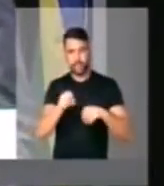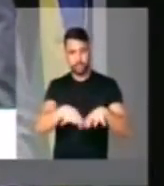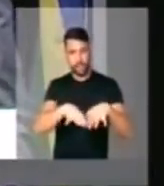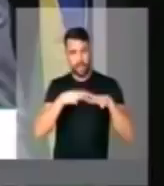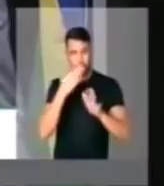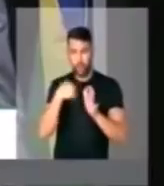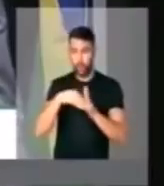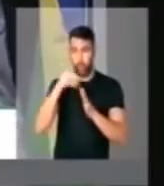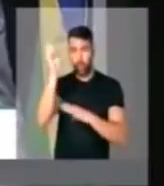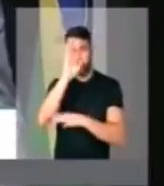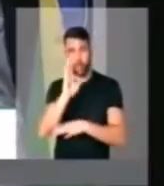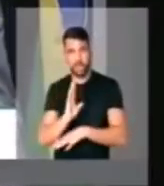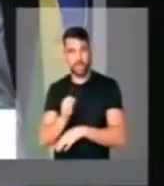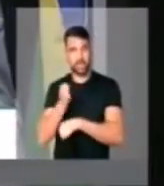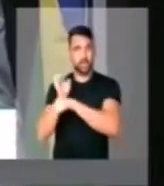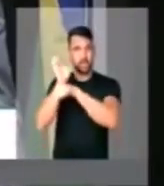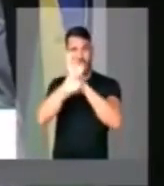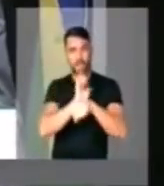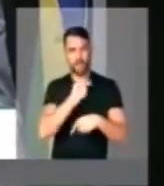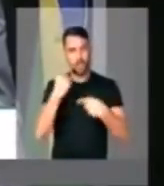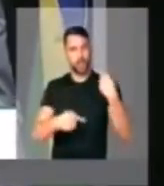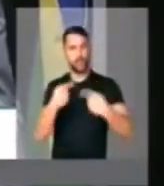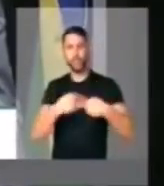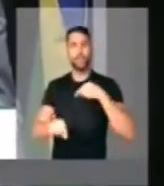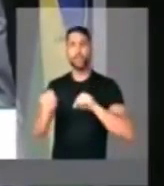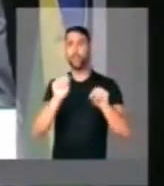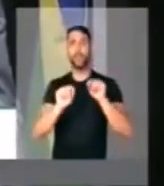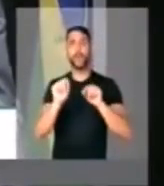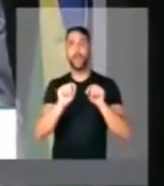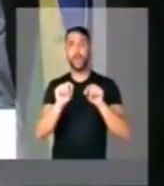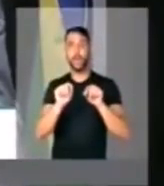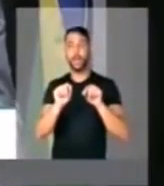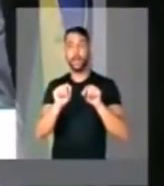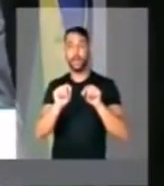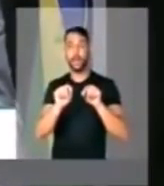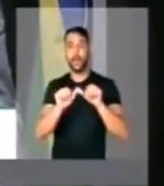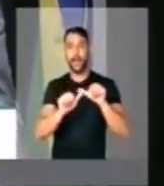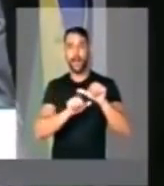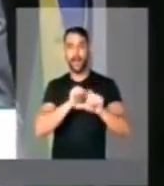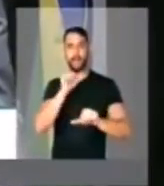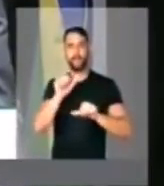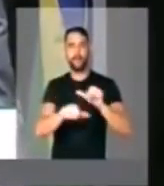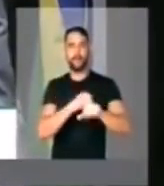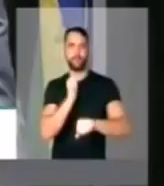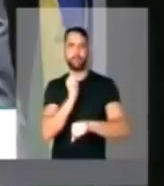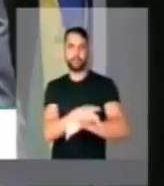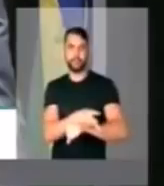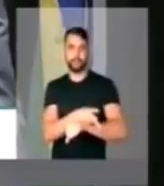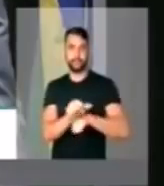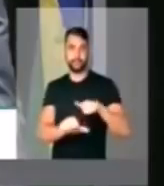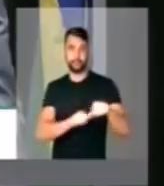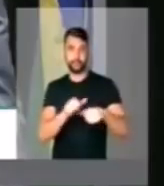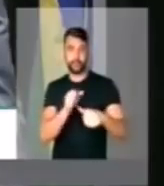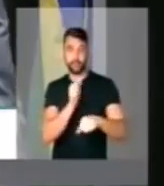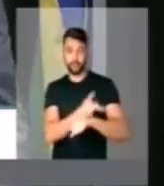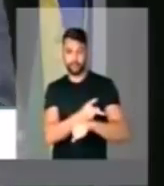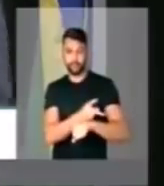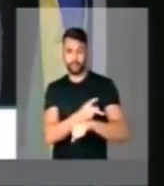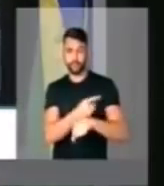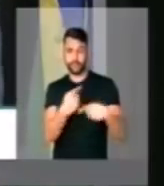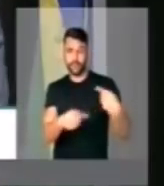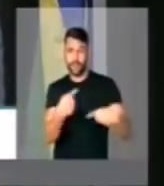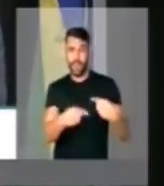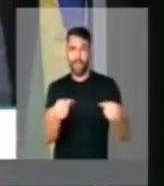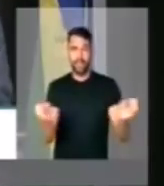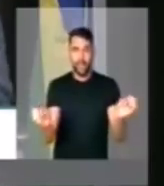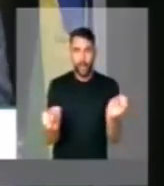mas em todo o país. A discussão sobre a reforma da Previdência. Até